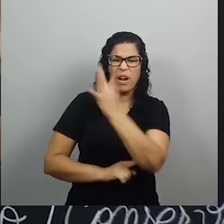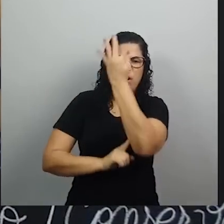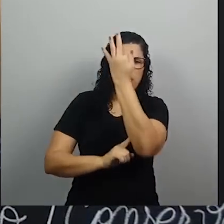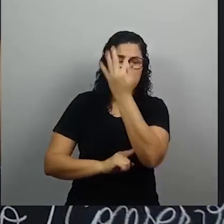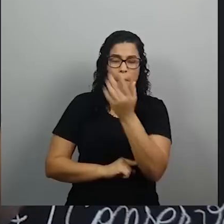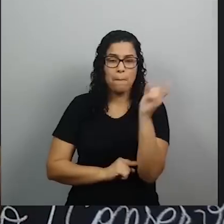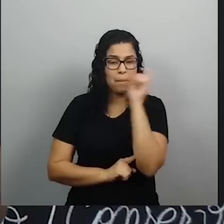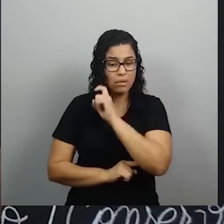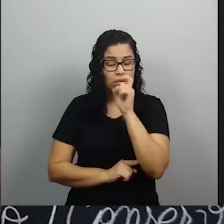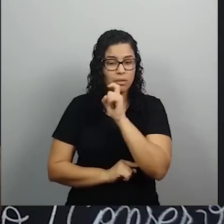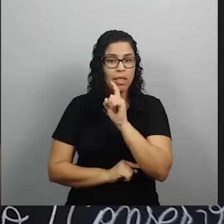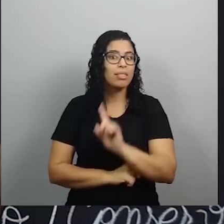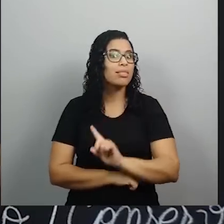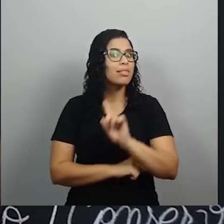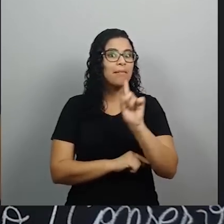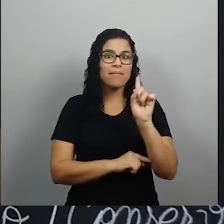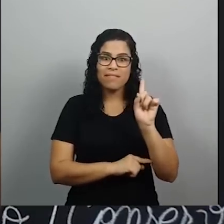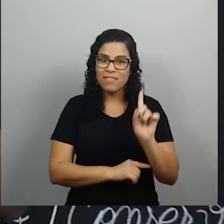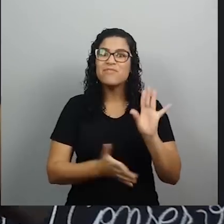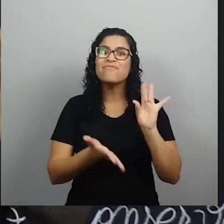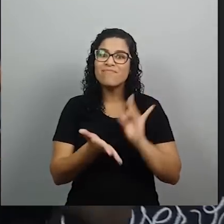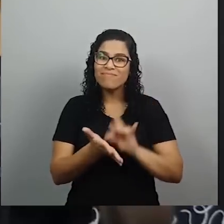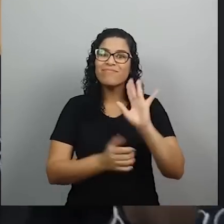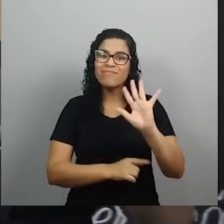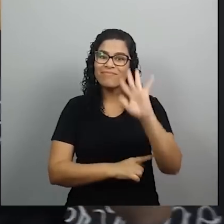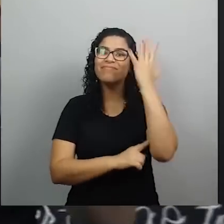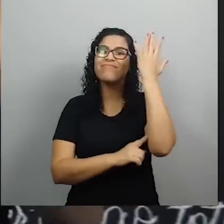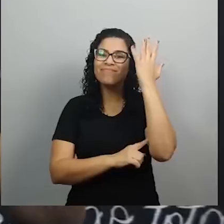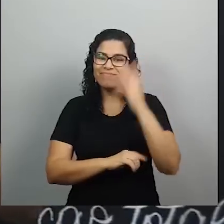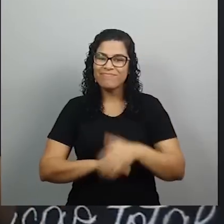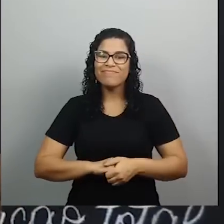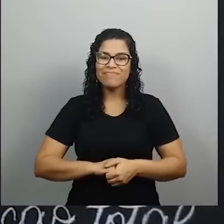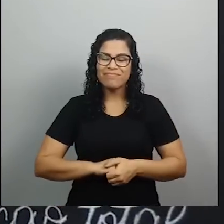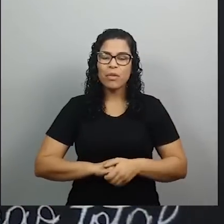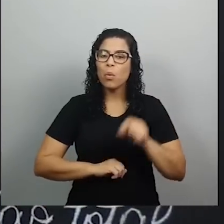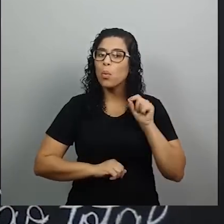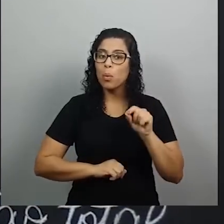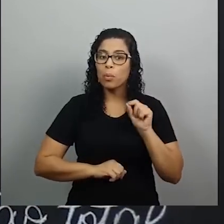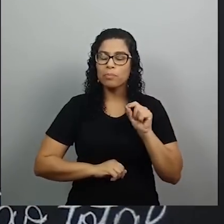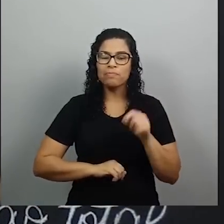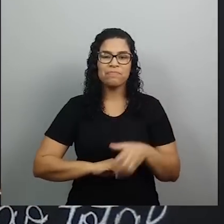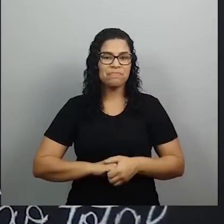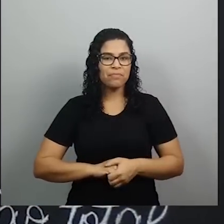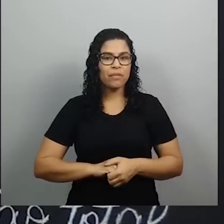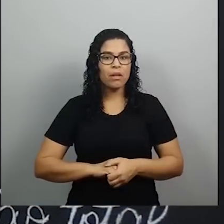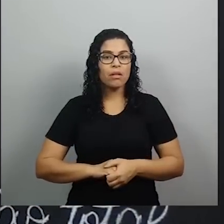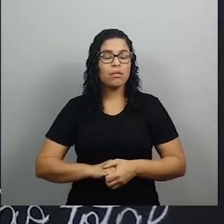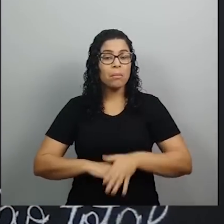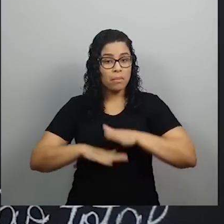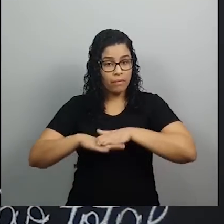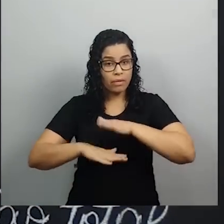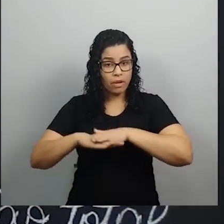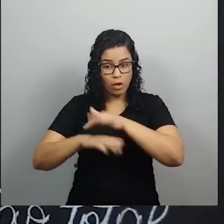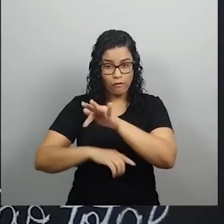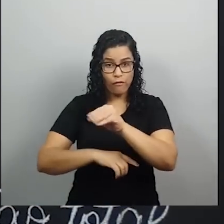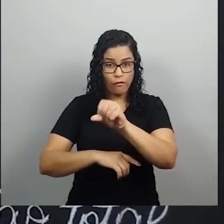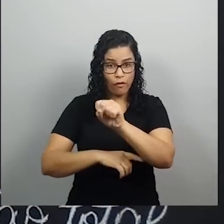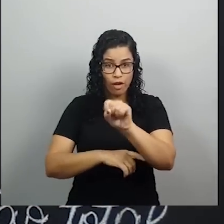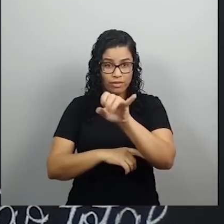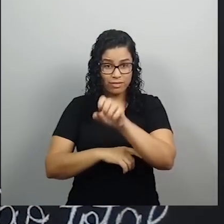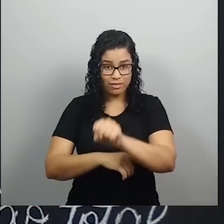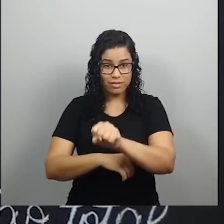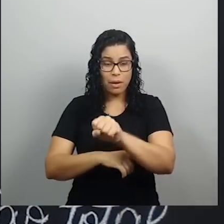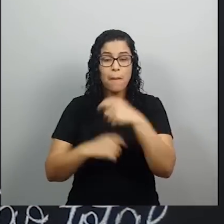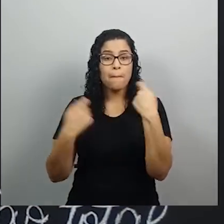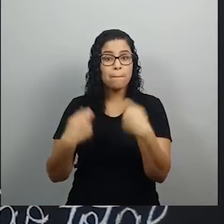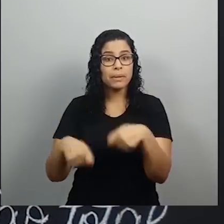é mentira. Não é. Não seja neurótico. O que está acontecendo? Para que haja formação de fósseis, tem que ter